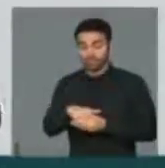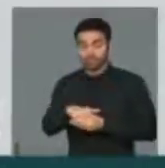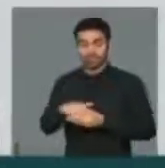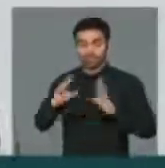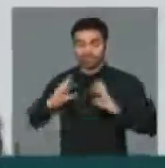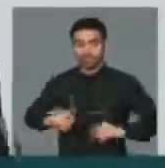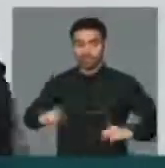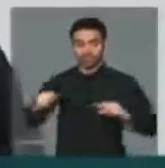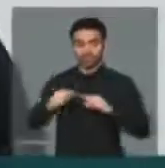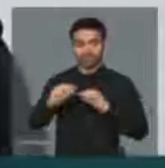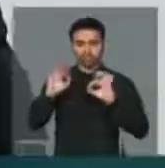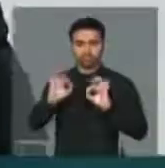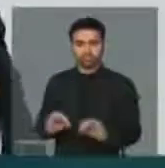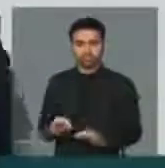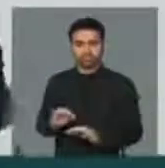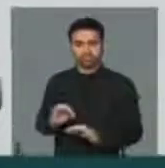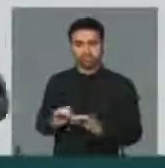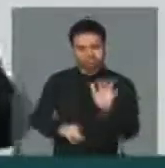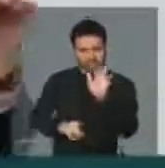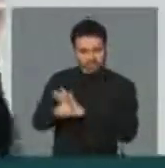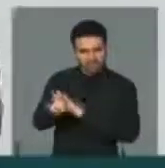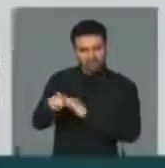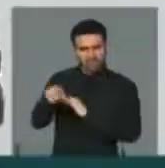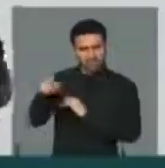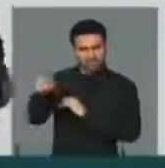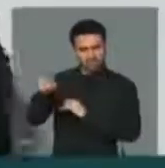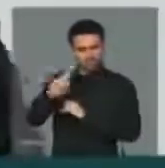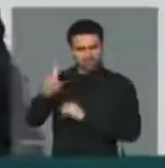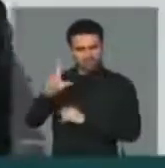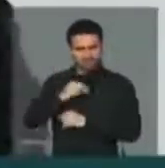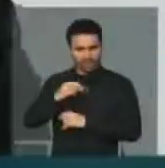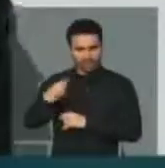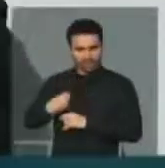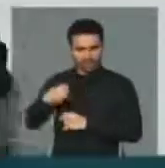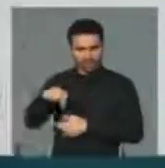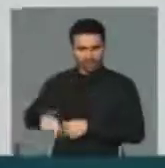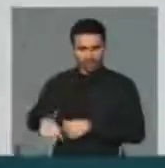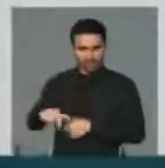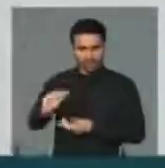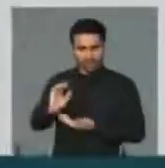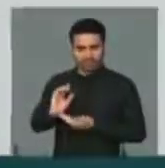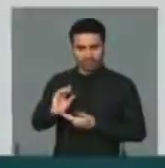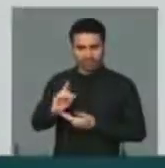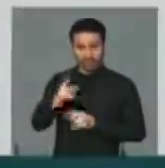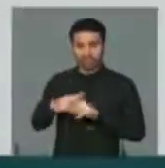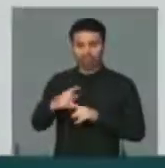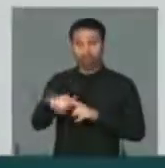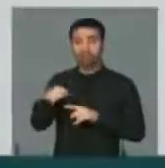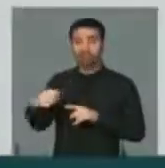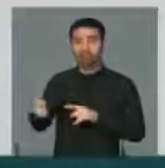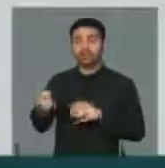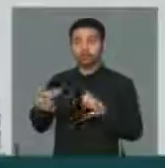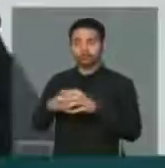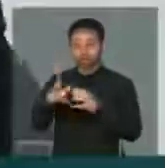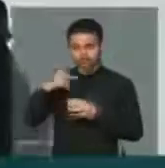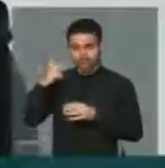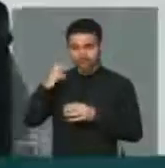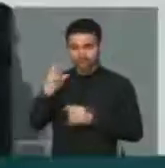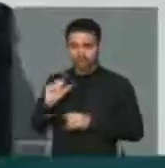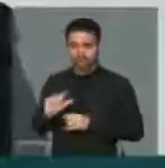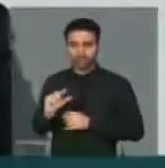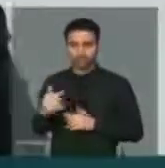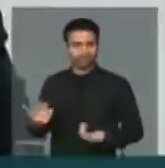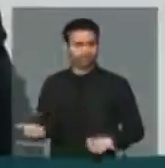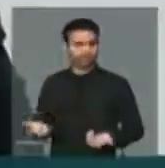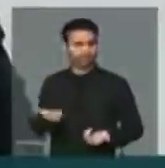e honestos. Será que ela também não merece estar nesse parlamento porque ela pertence ao partido pequeno? Quais são os